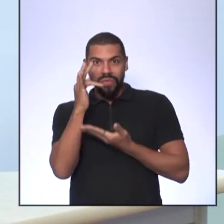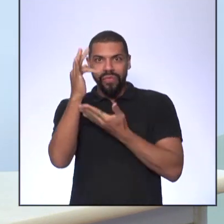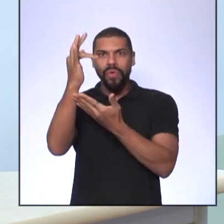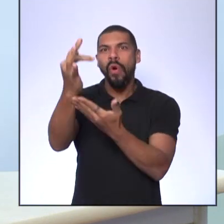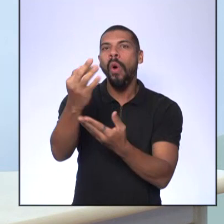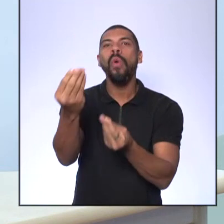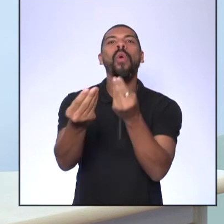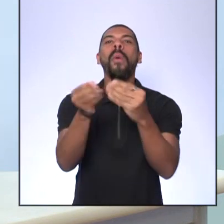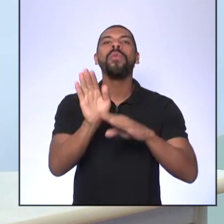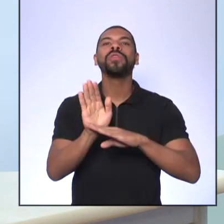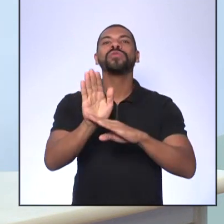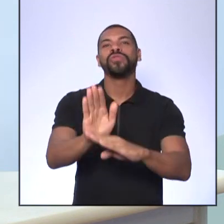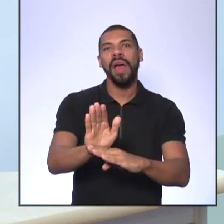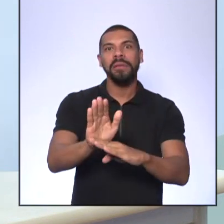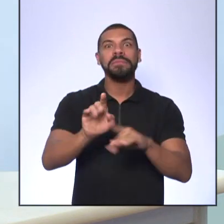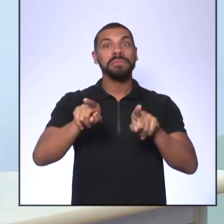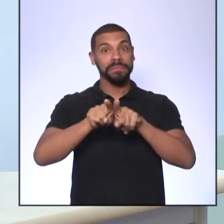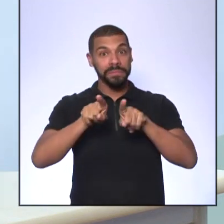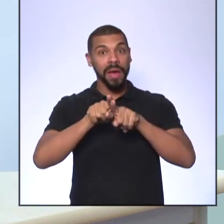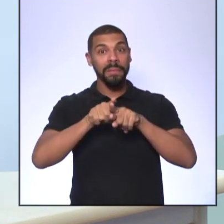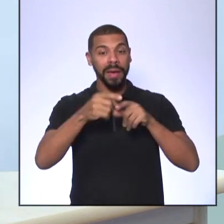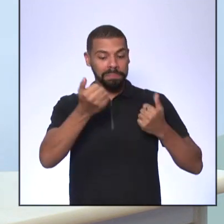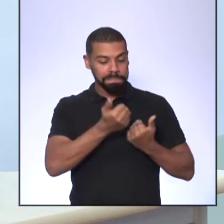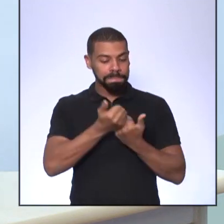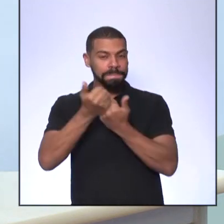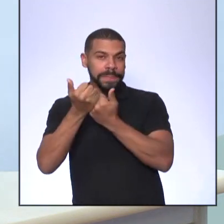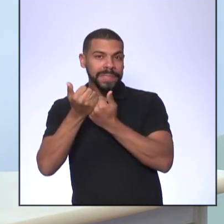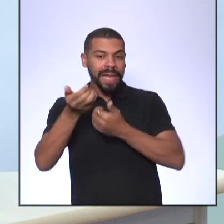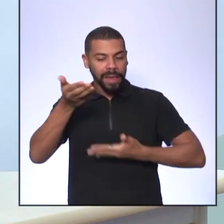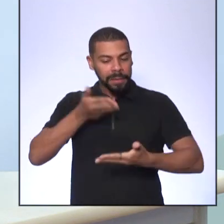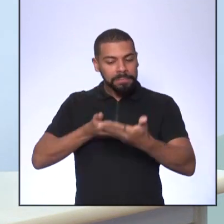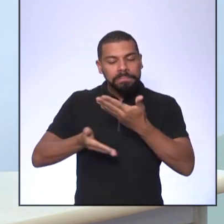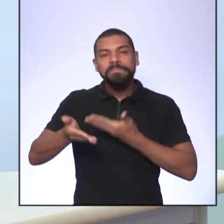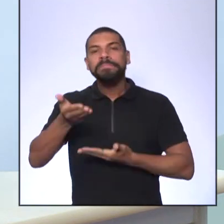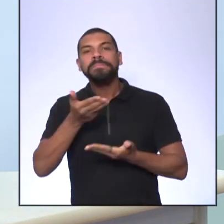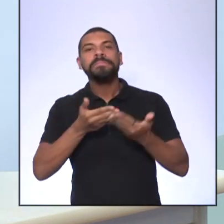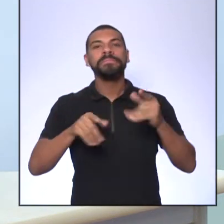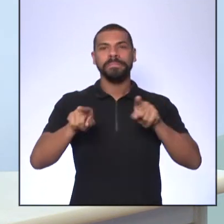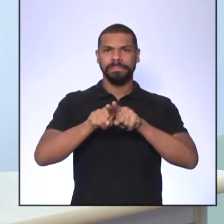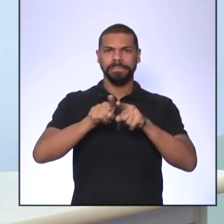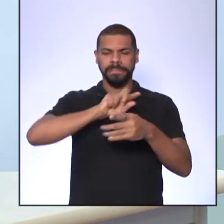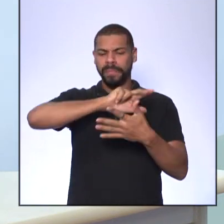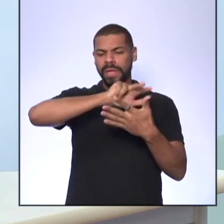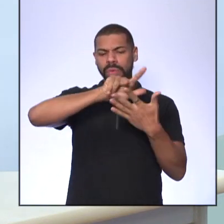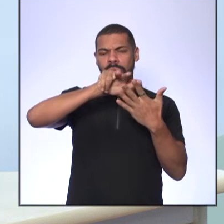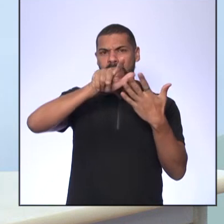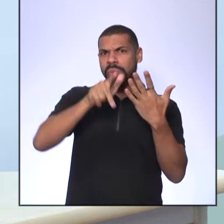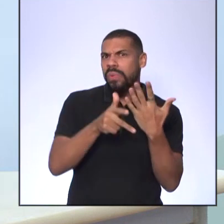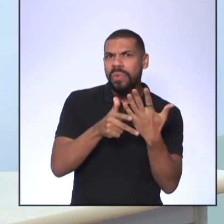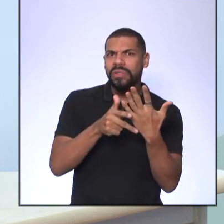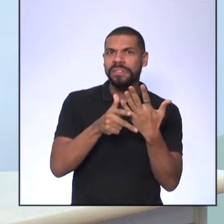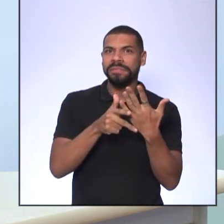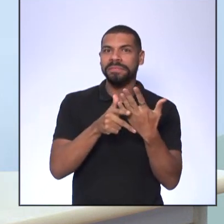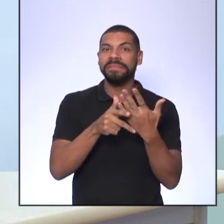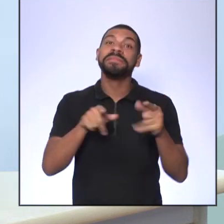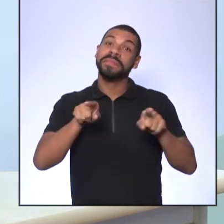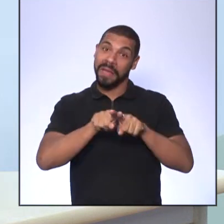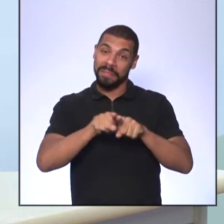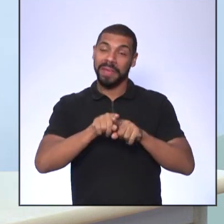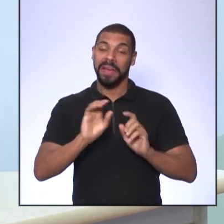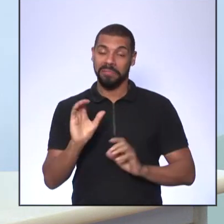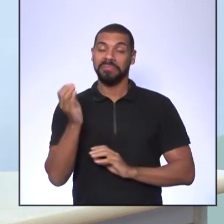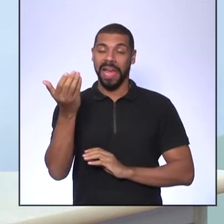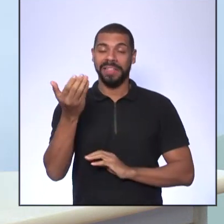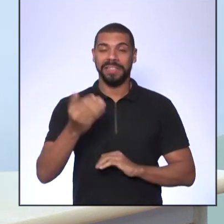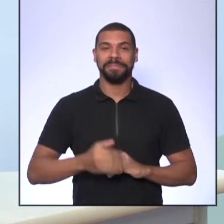isso? Empregar atitude de cooperação e companheirismo em situações diversas e em situações adversas também,